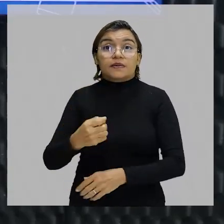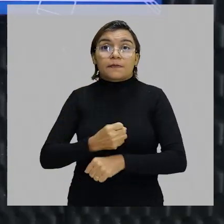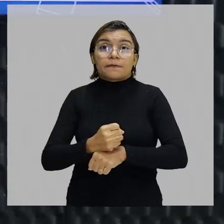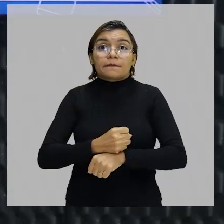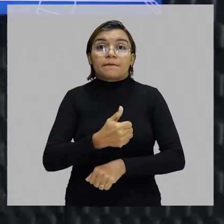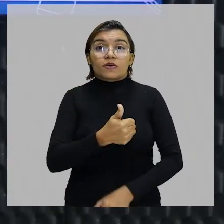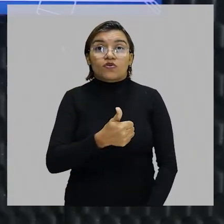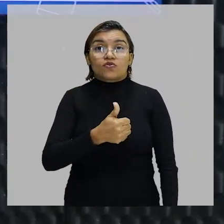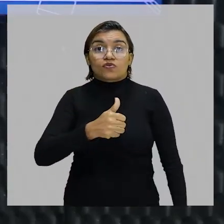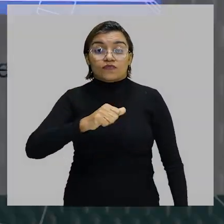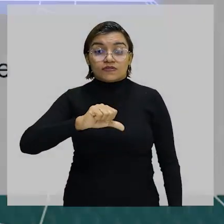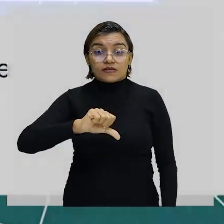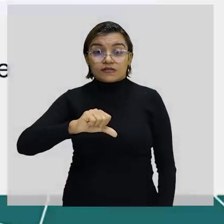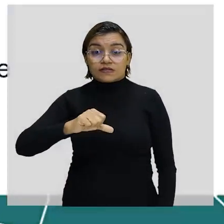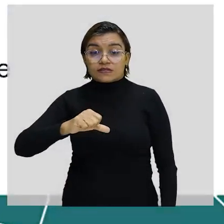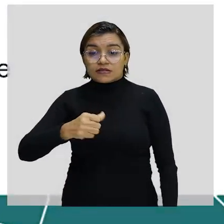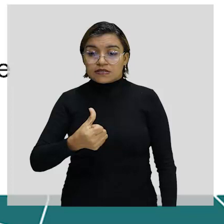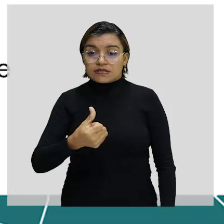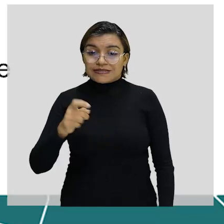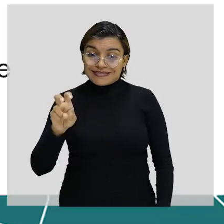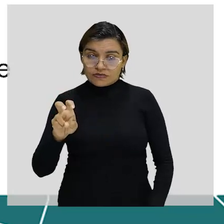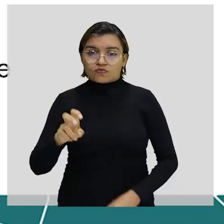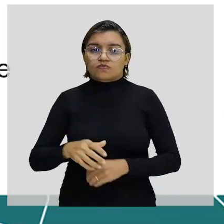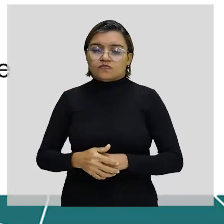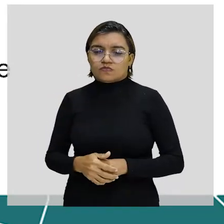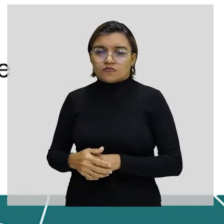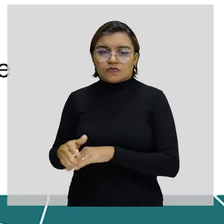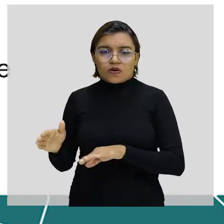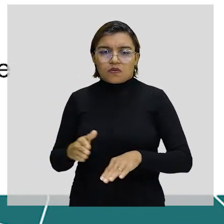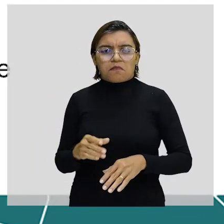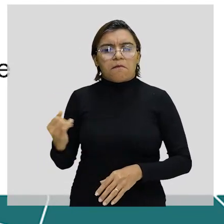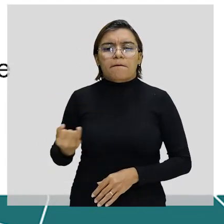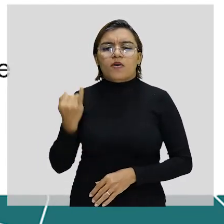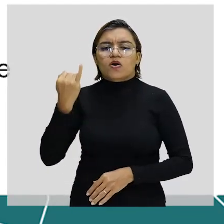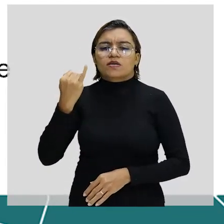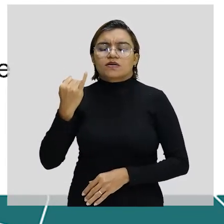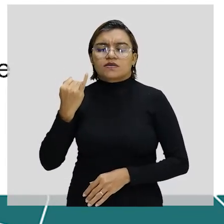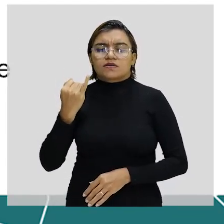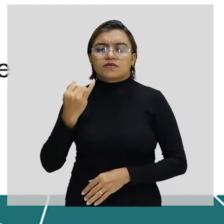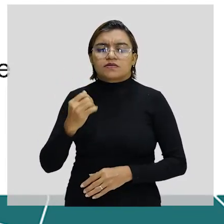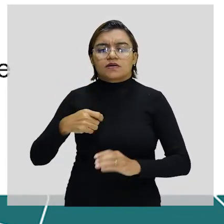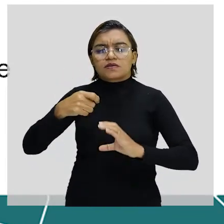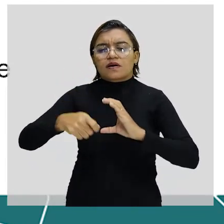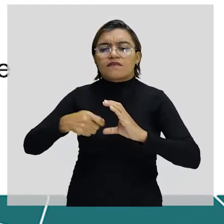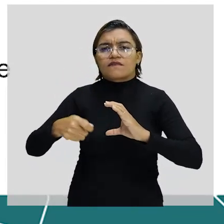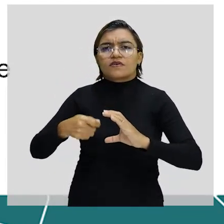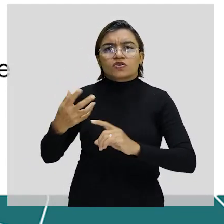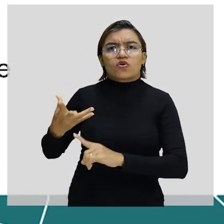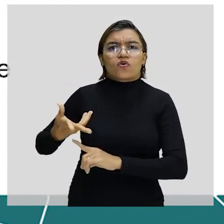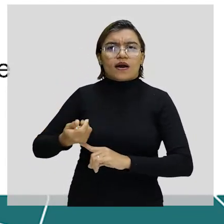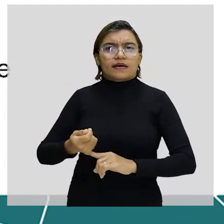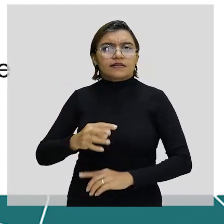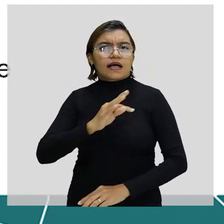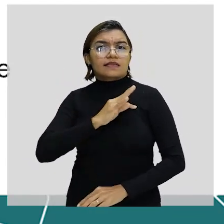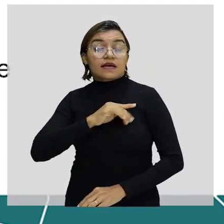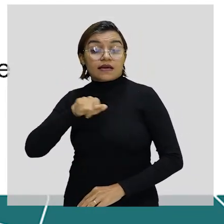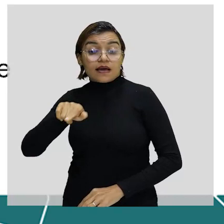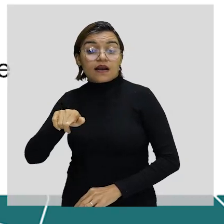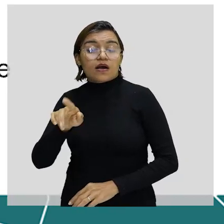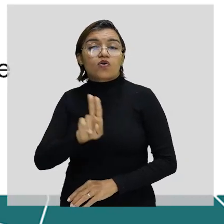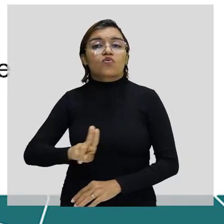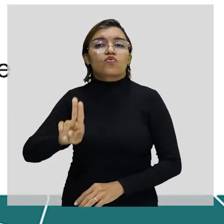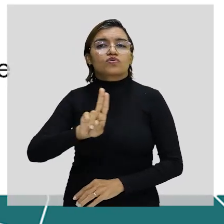A Letícia Parente. Qual é a importância da videoarte? Qual é a técnica que ela usa? Bom, já falei para vocês, eu vou